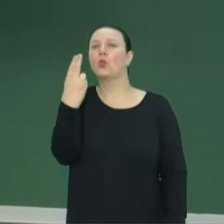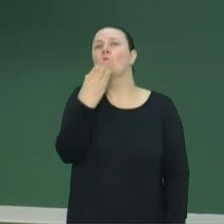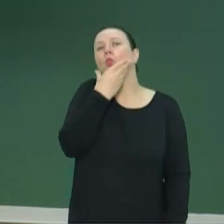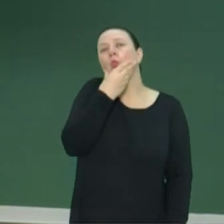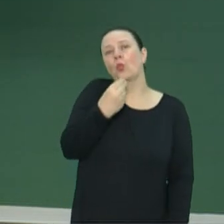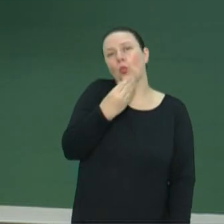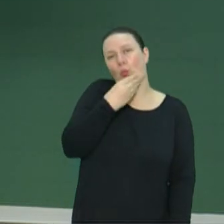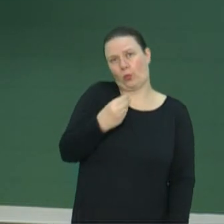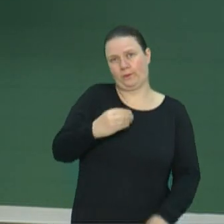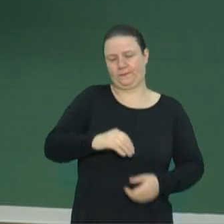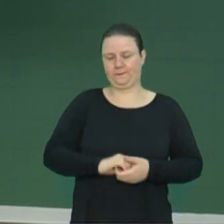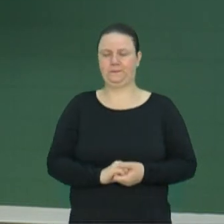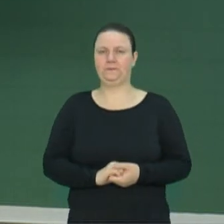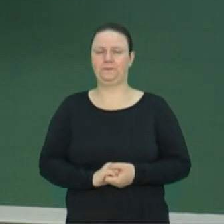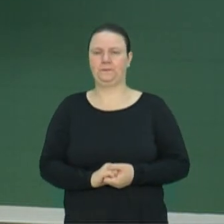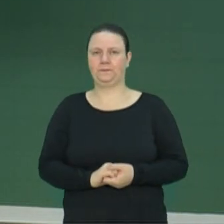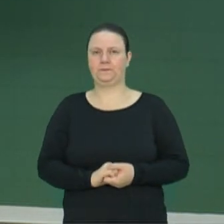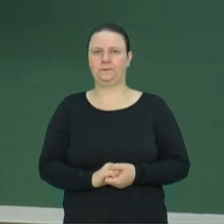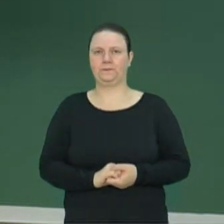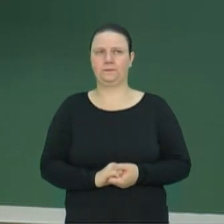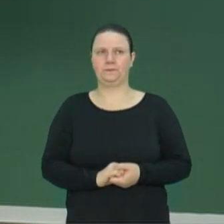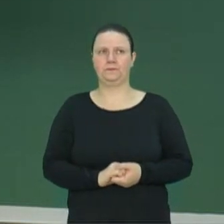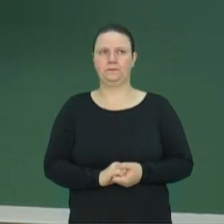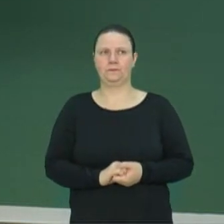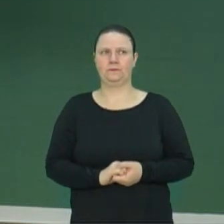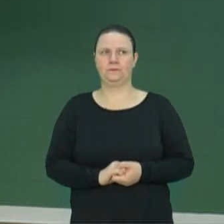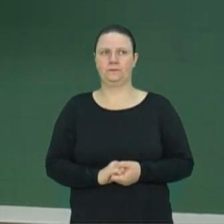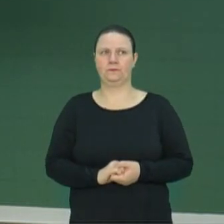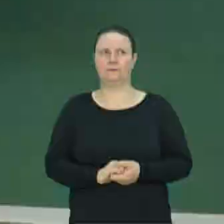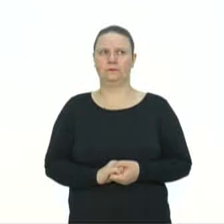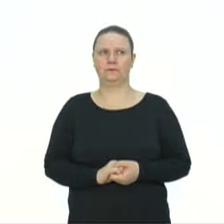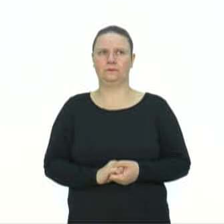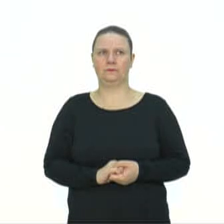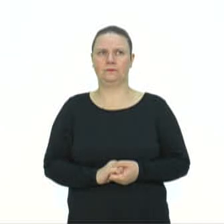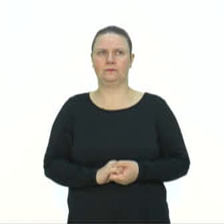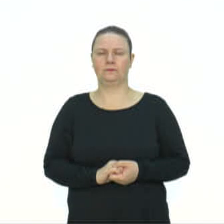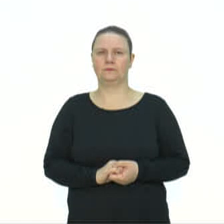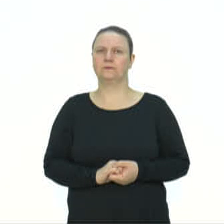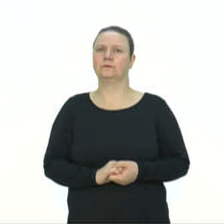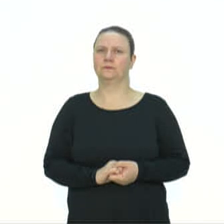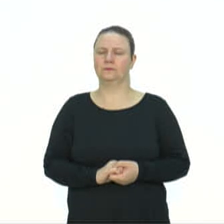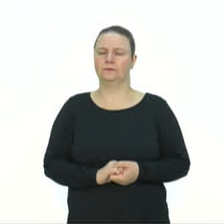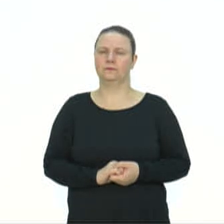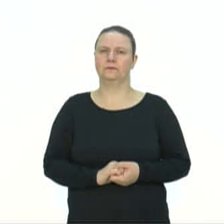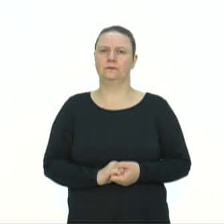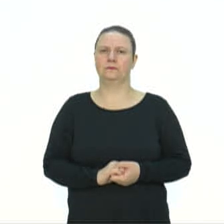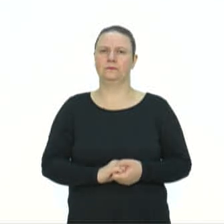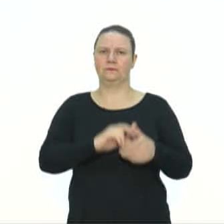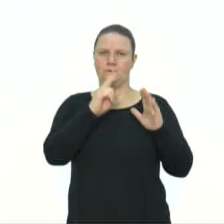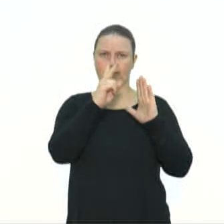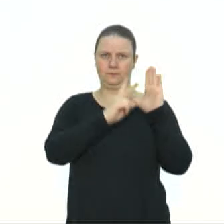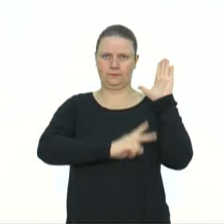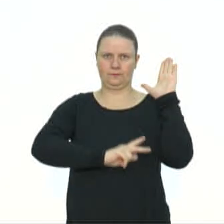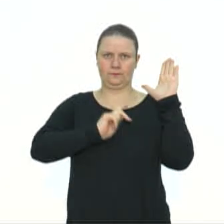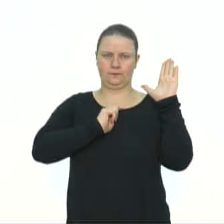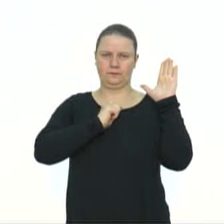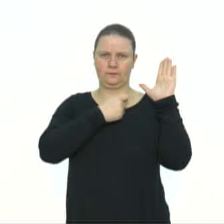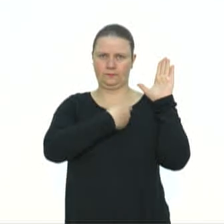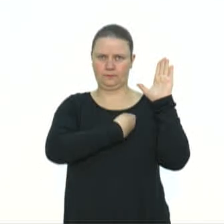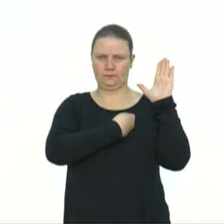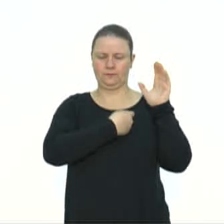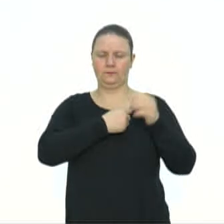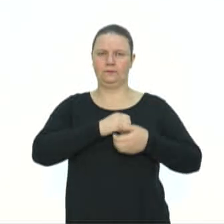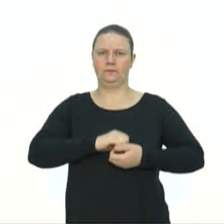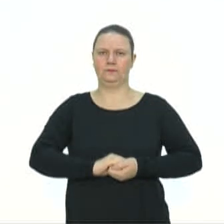masculino. E número que acompanha ou substituem um nome, indicando a posição de los seres en el